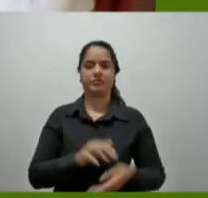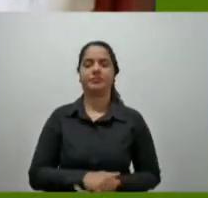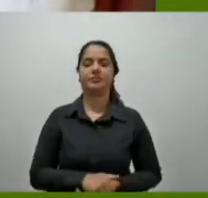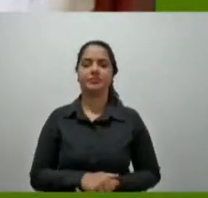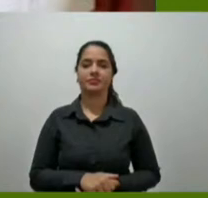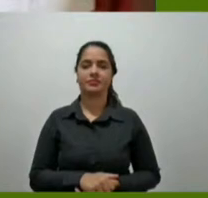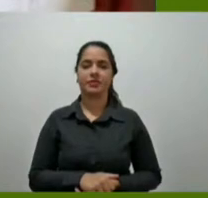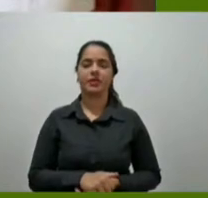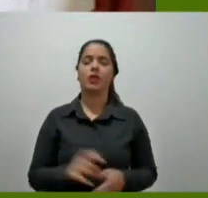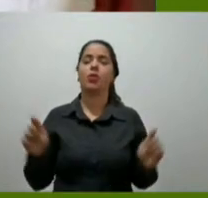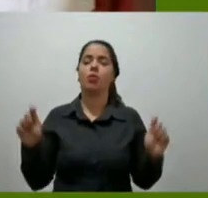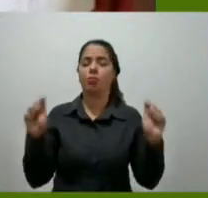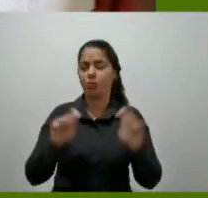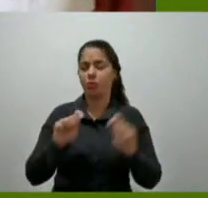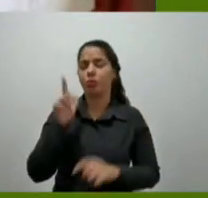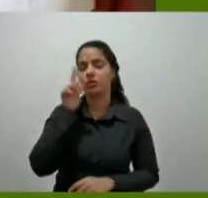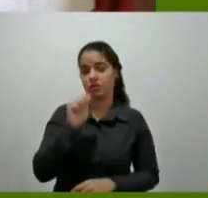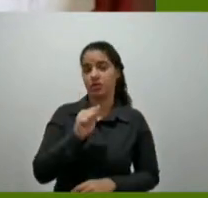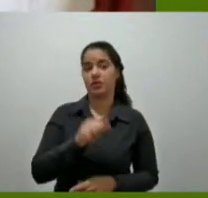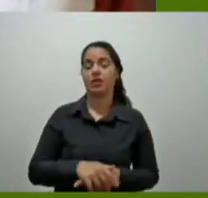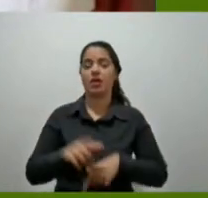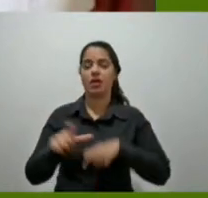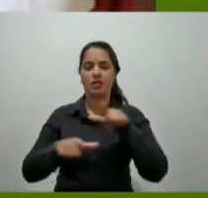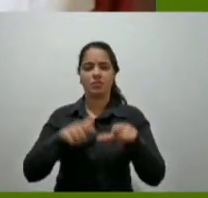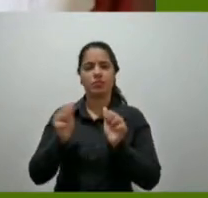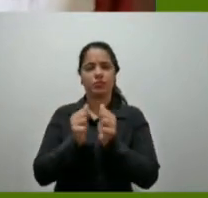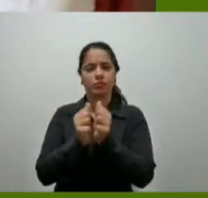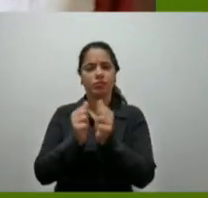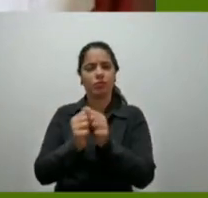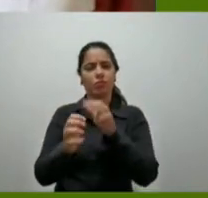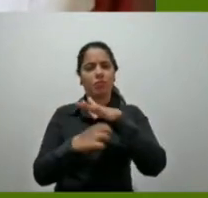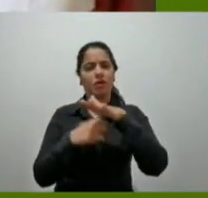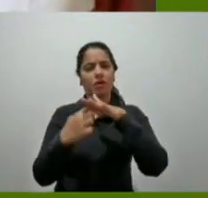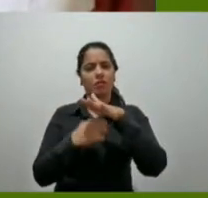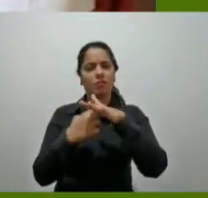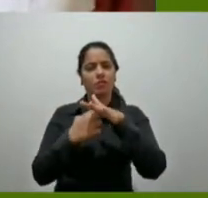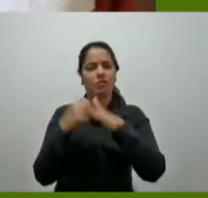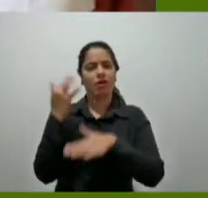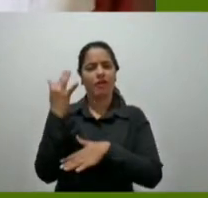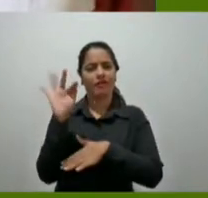empresa francesa que já conseguimos